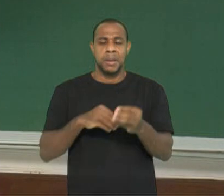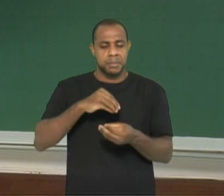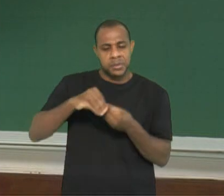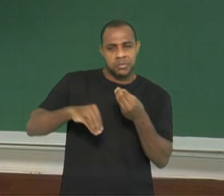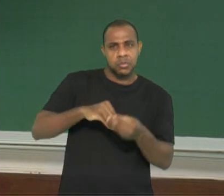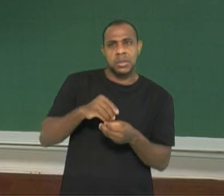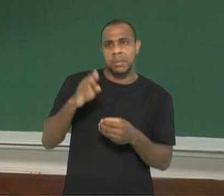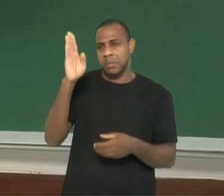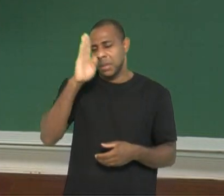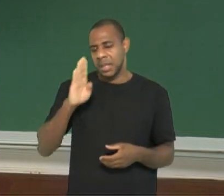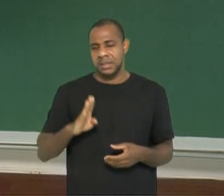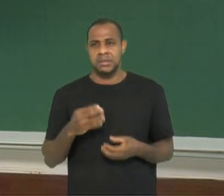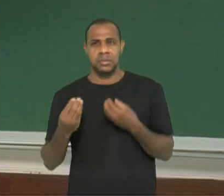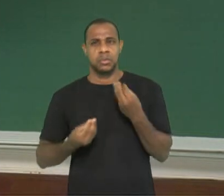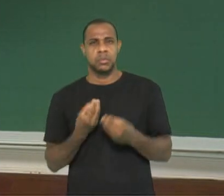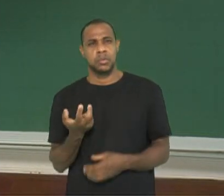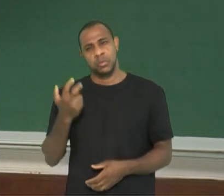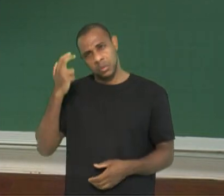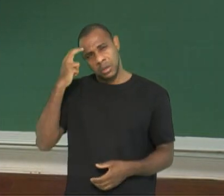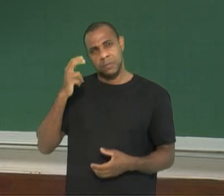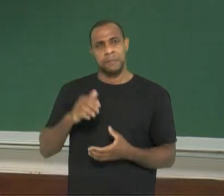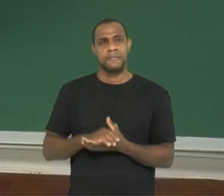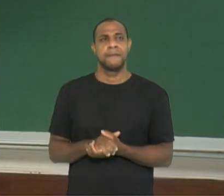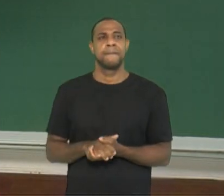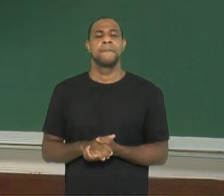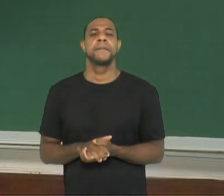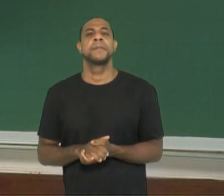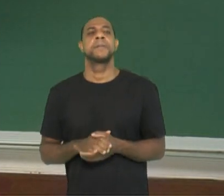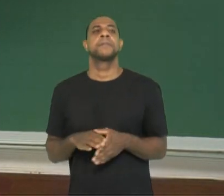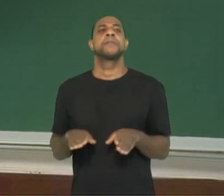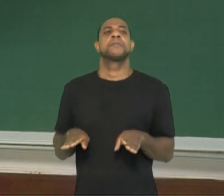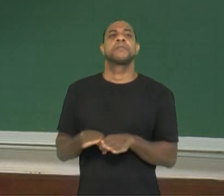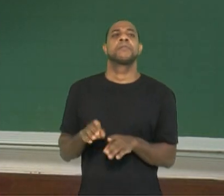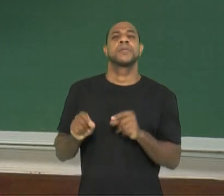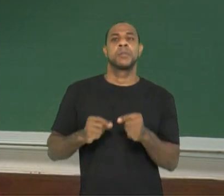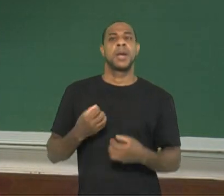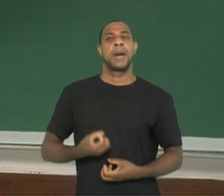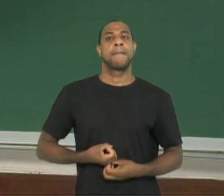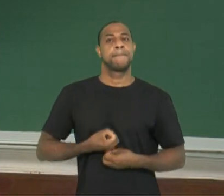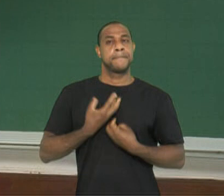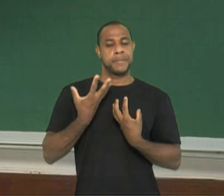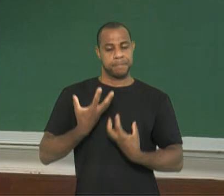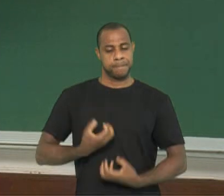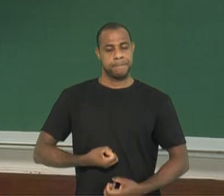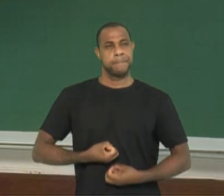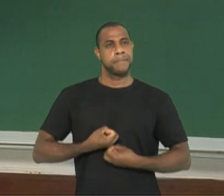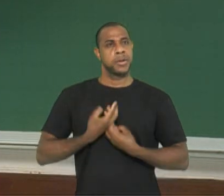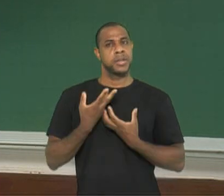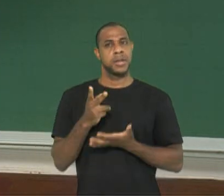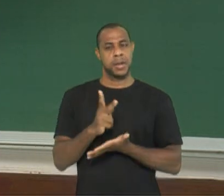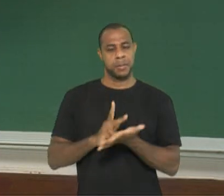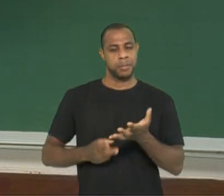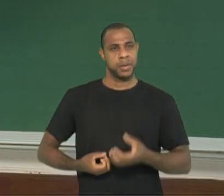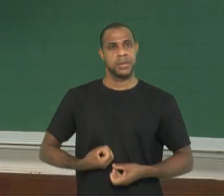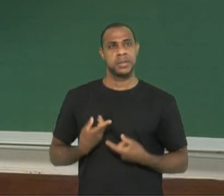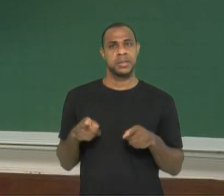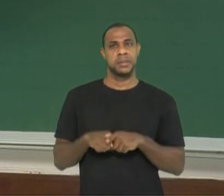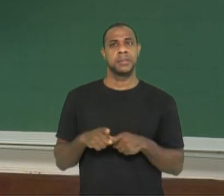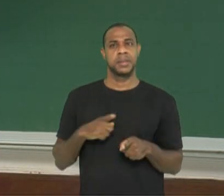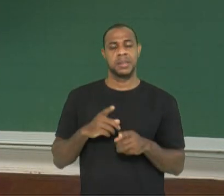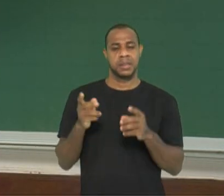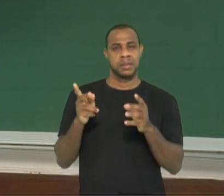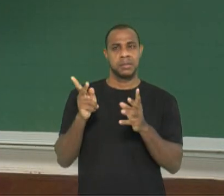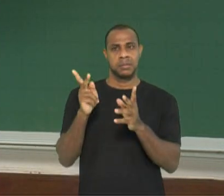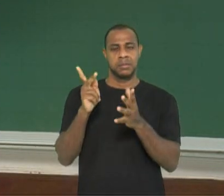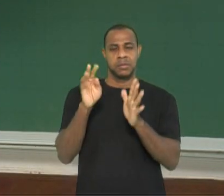mistura brasileira, essa mistura cultural. E nós vimos que a poesia ela entra na parte de texto por quê? Uma coisa